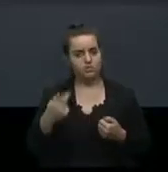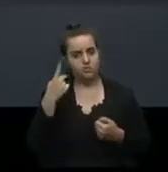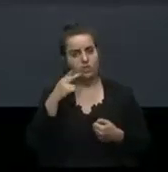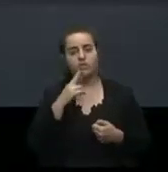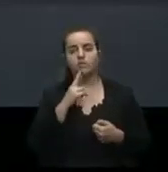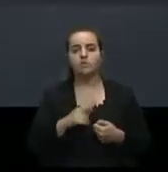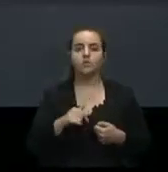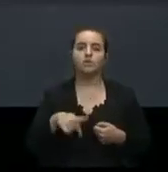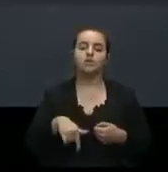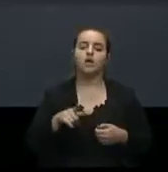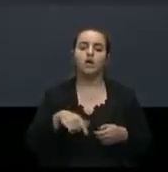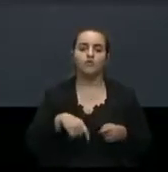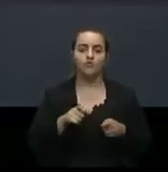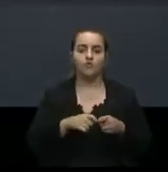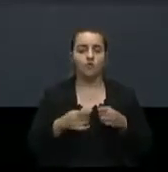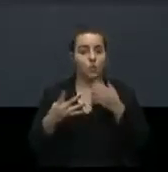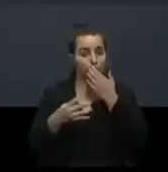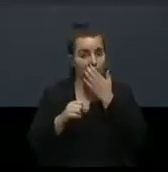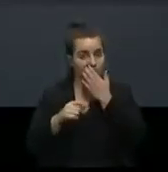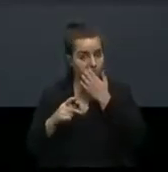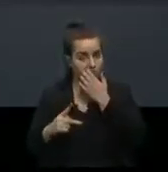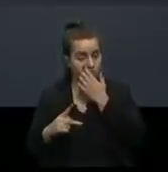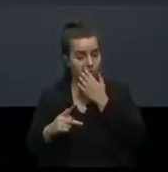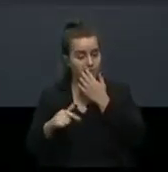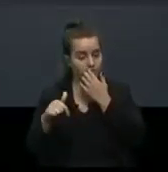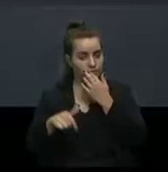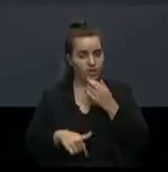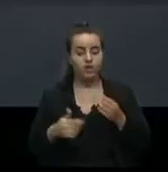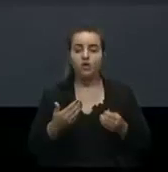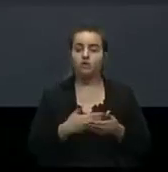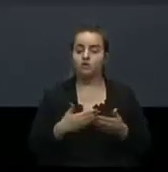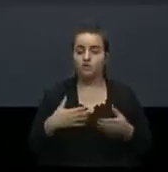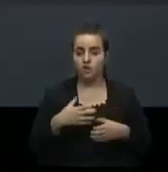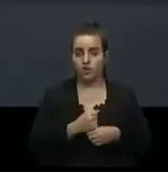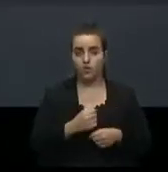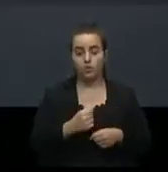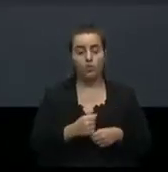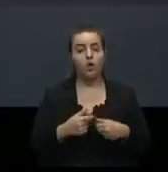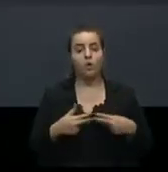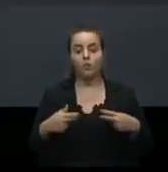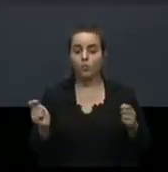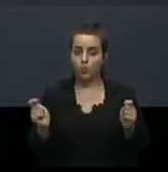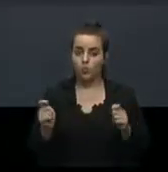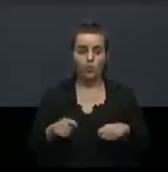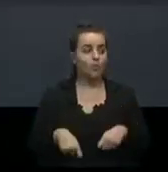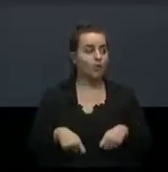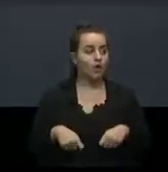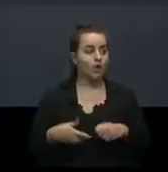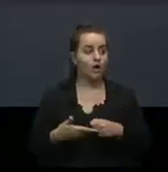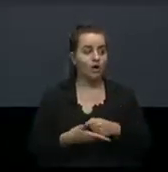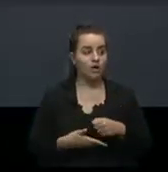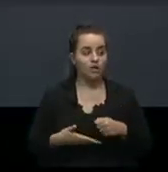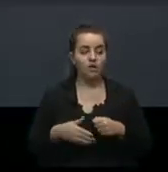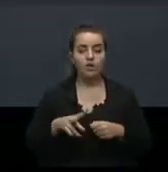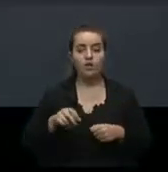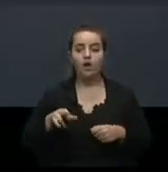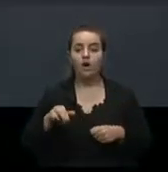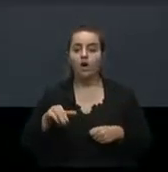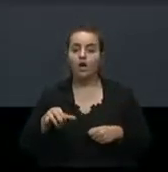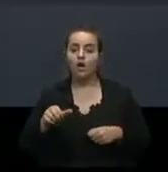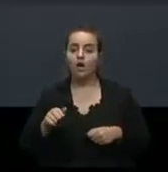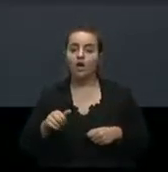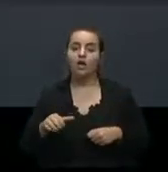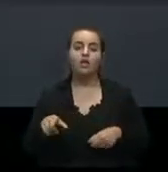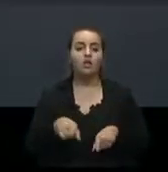perguntas, foram elaboradas 4 SPs. Nelas, você vai calcular algumas probabilidades com base na variância e na